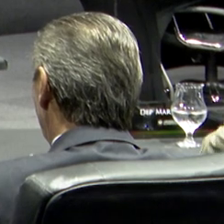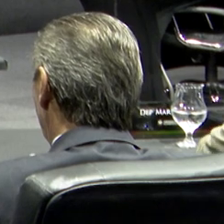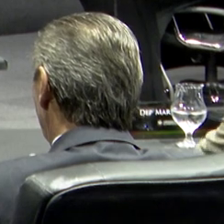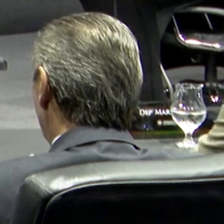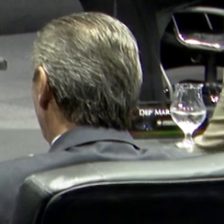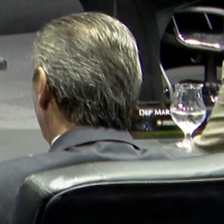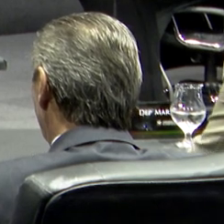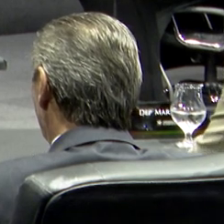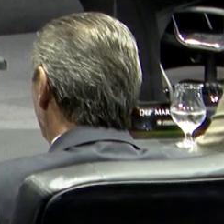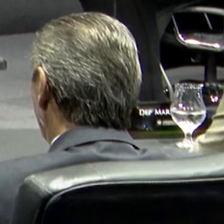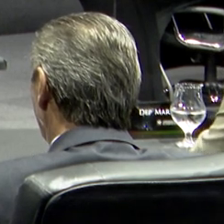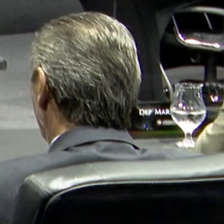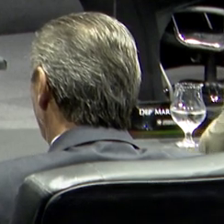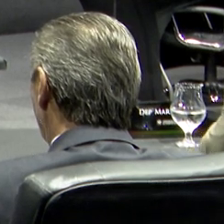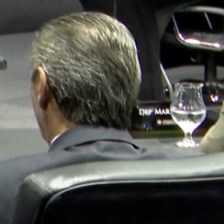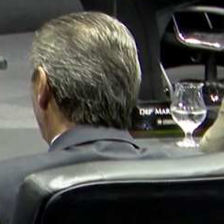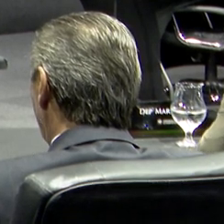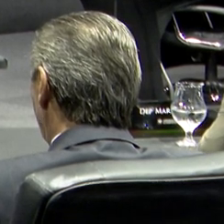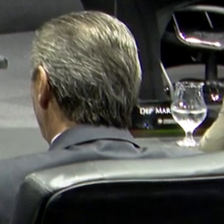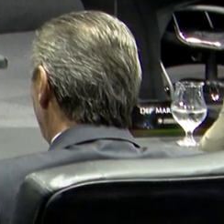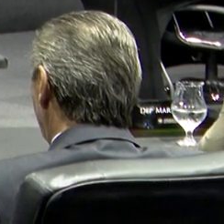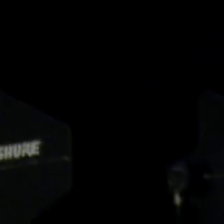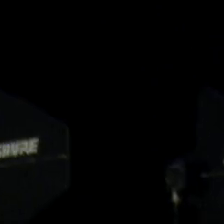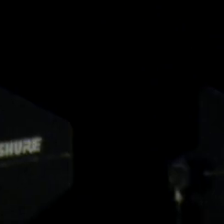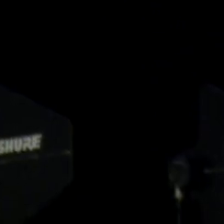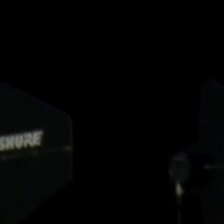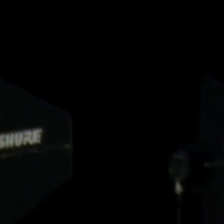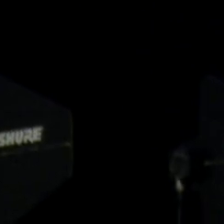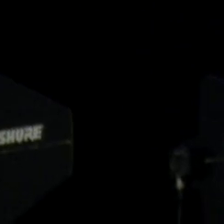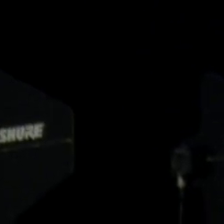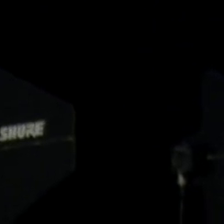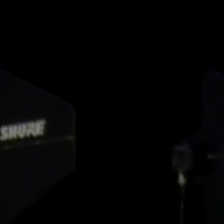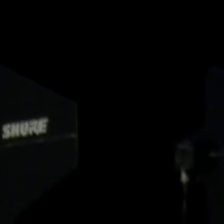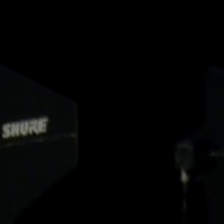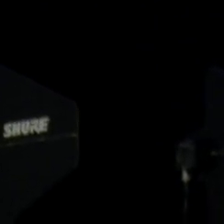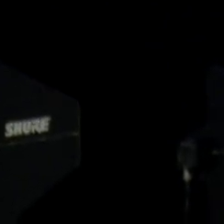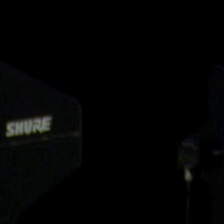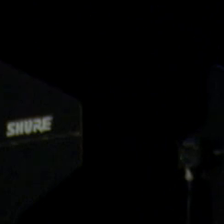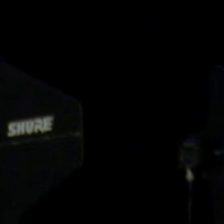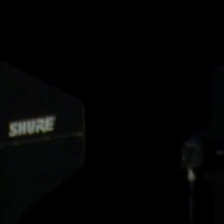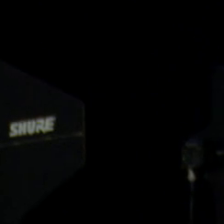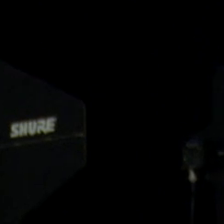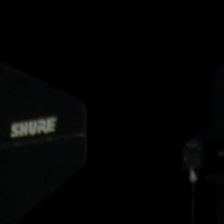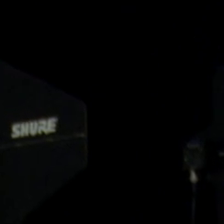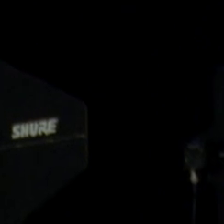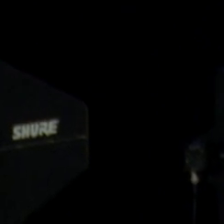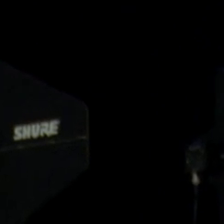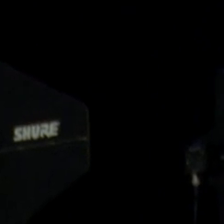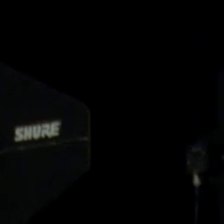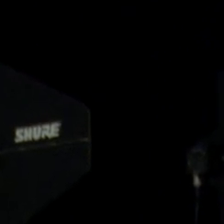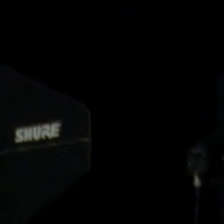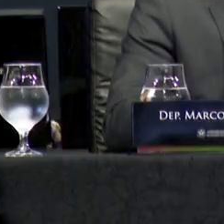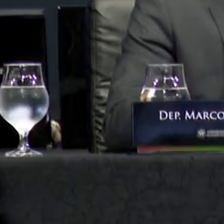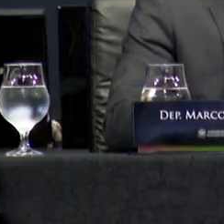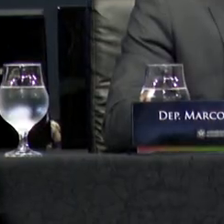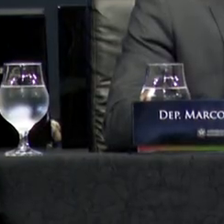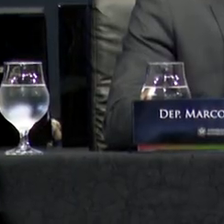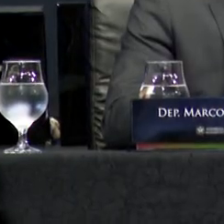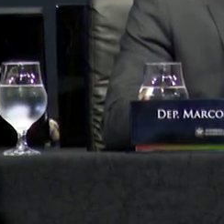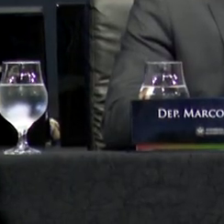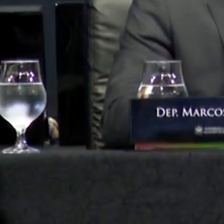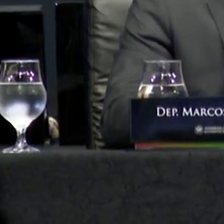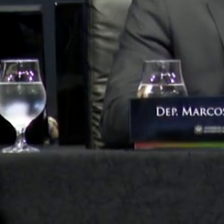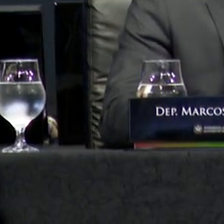Vale do Itajaí. A primeira a falar foi a Ordem dos Ministros Evangélicos de Blumenau. O pastor Mário Passos apresentou